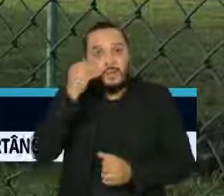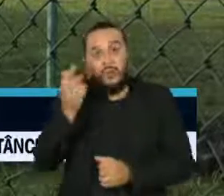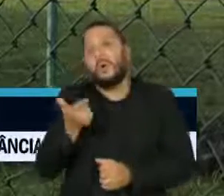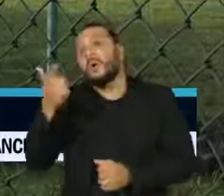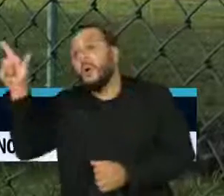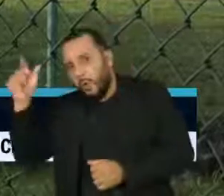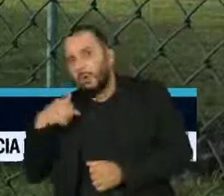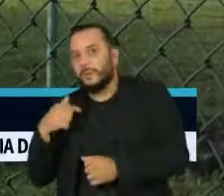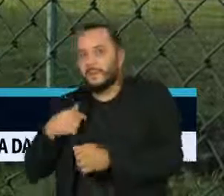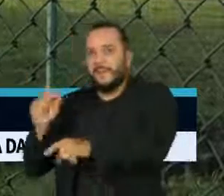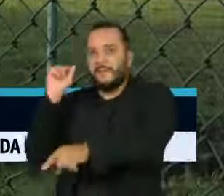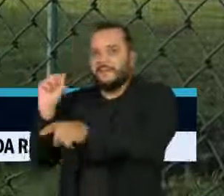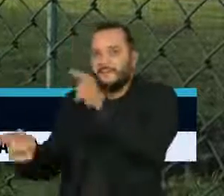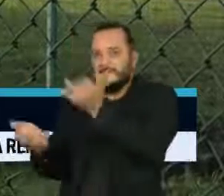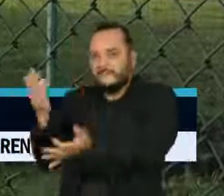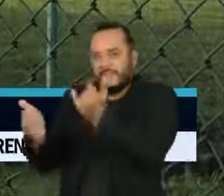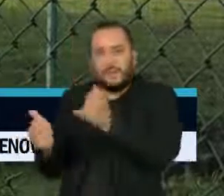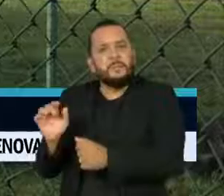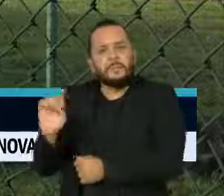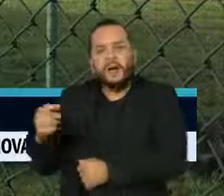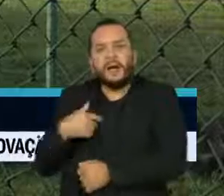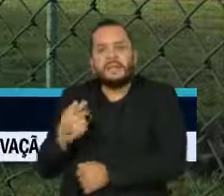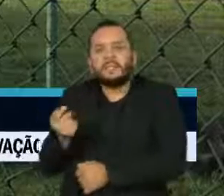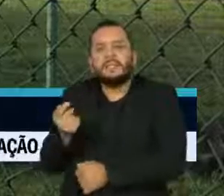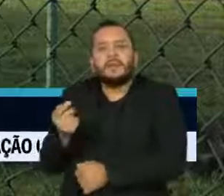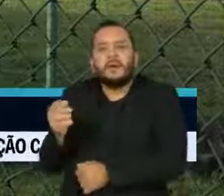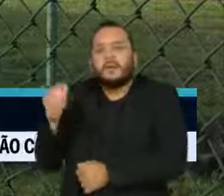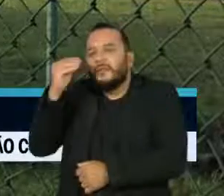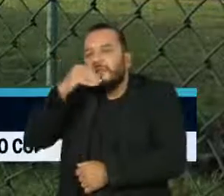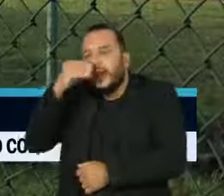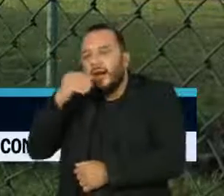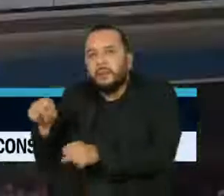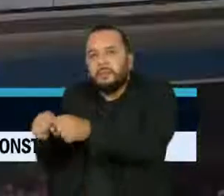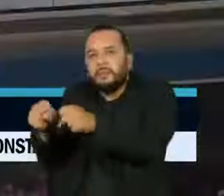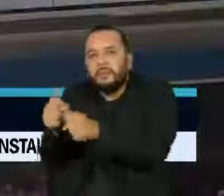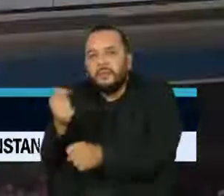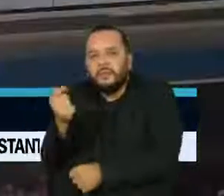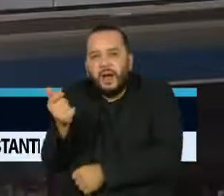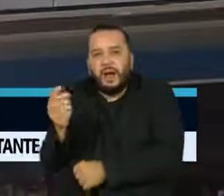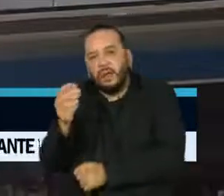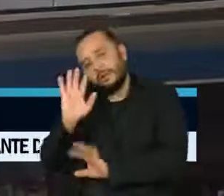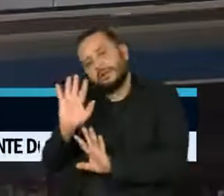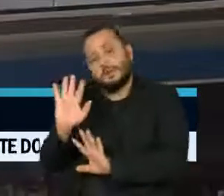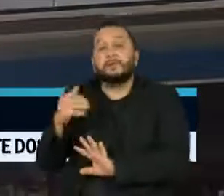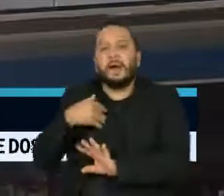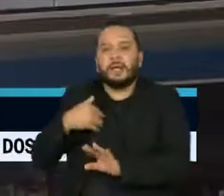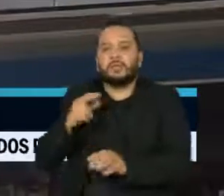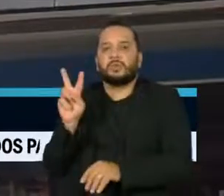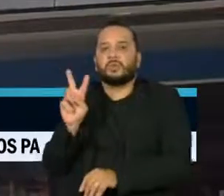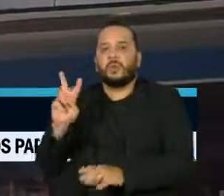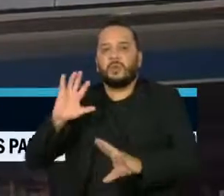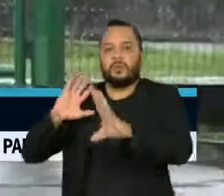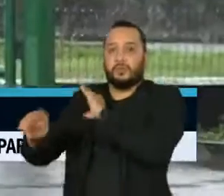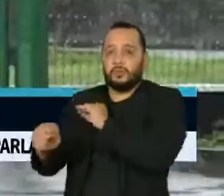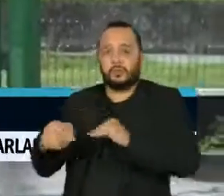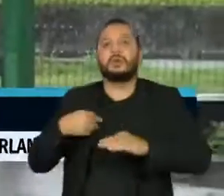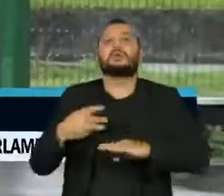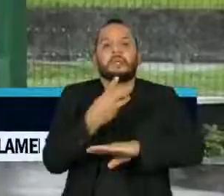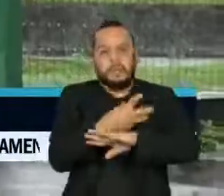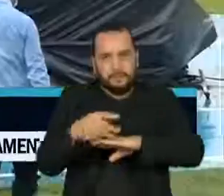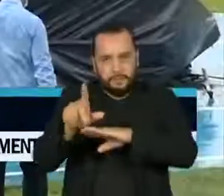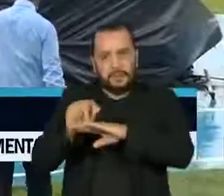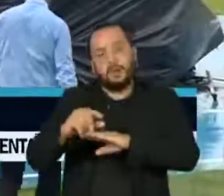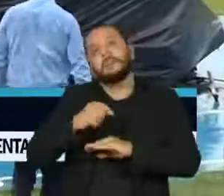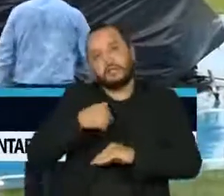aeronave do Ibama, que sofreu apenas danos leves, e fugiram. O Ibama acionou a Polícia Federal, que